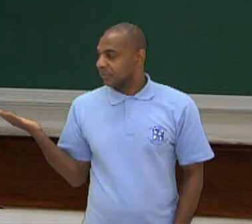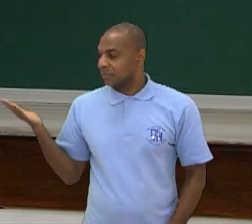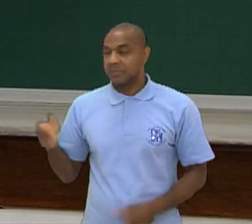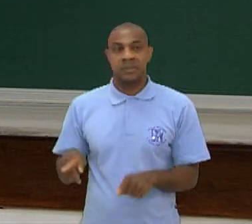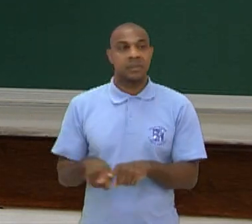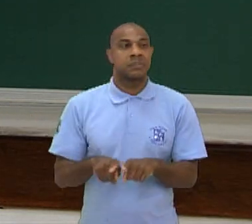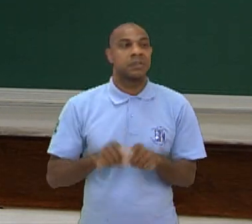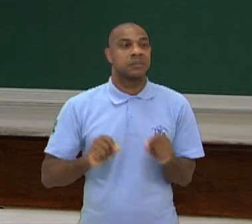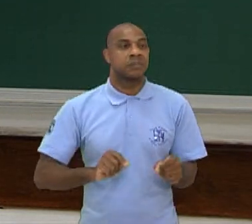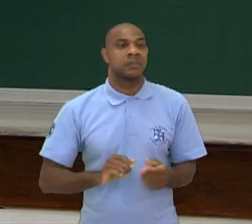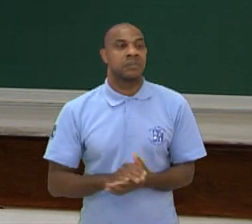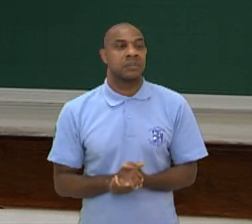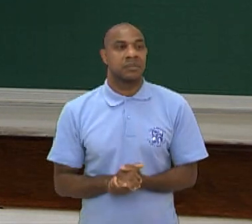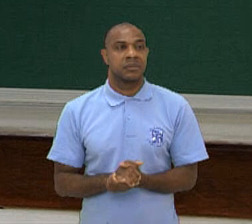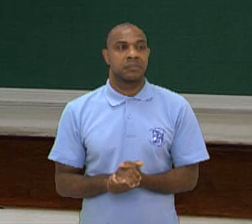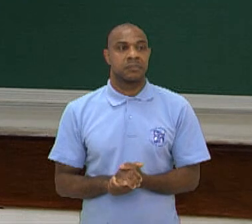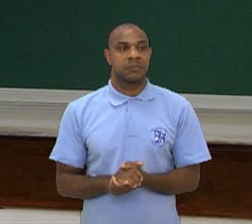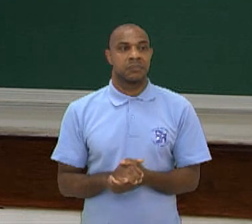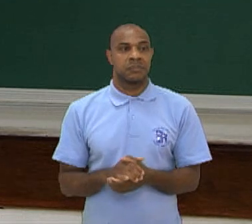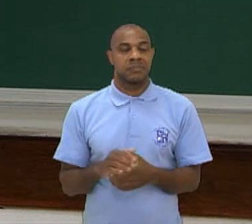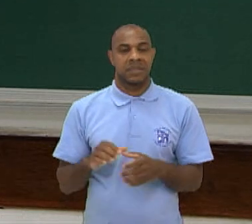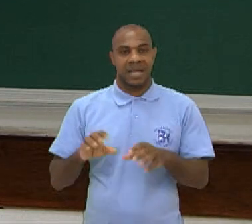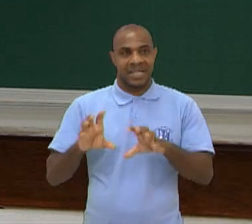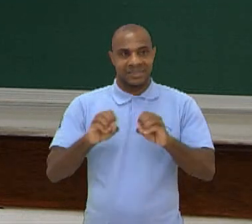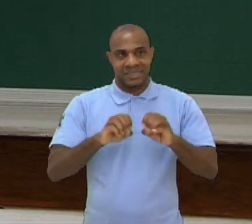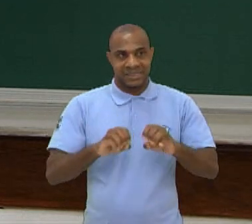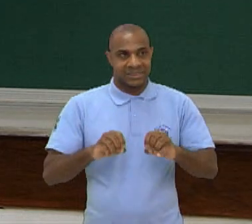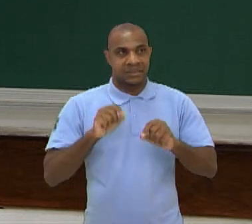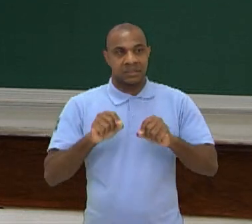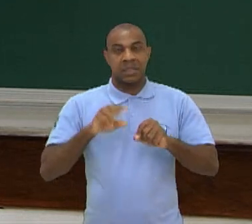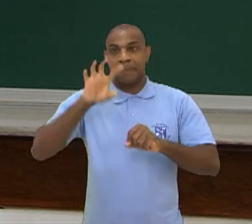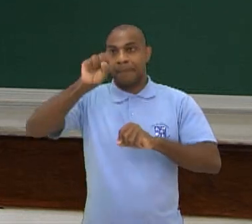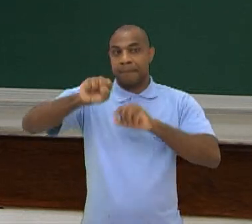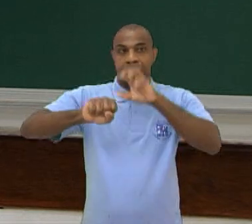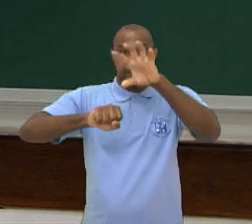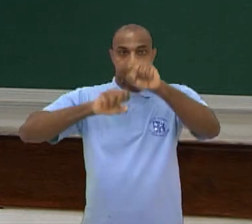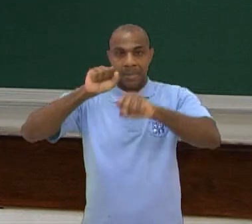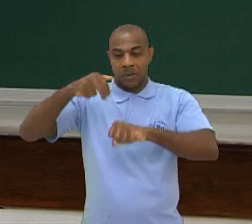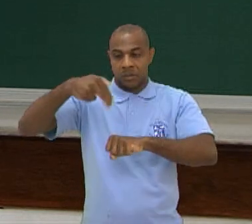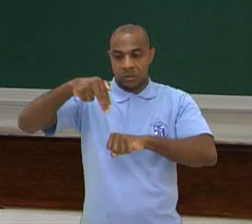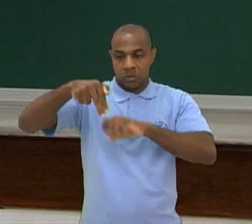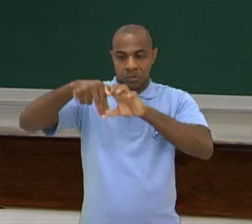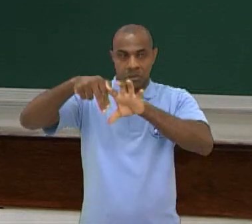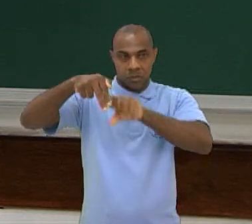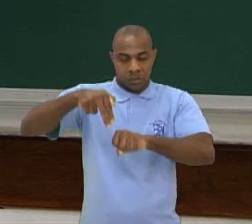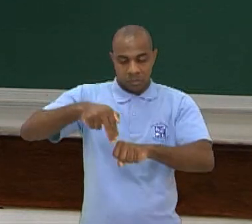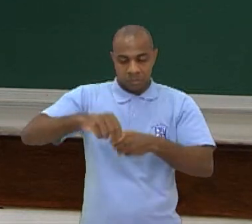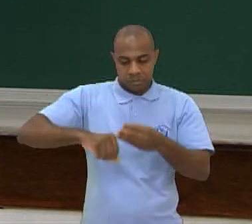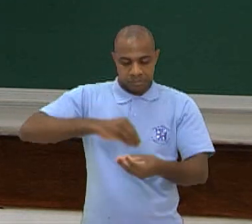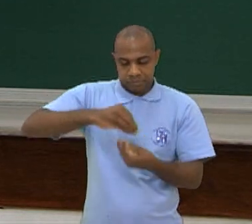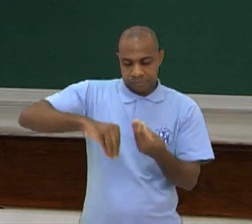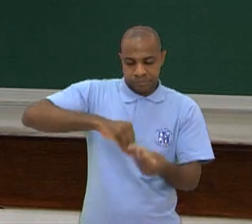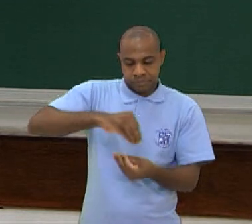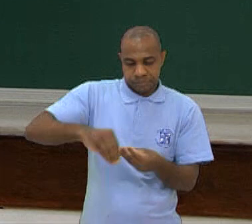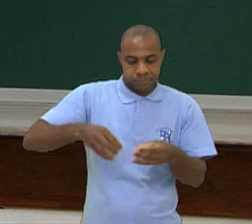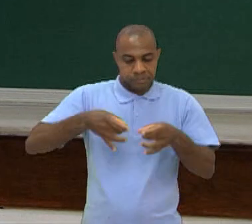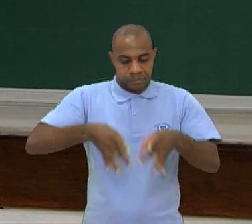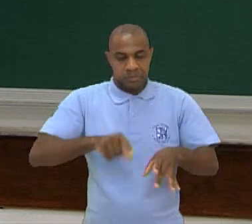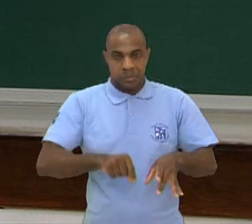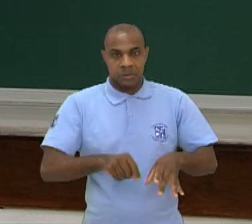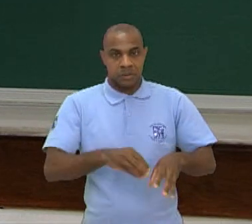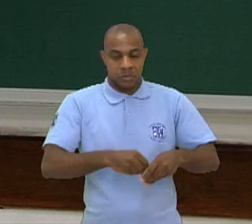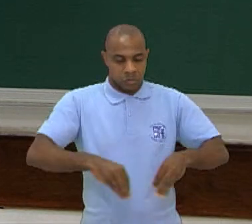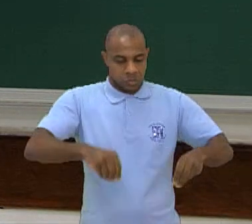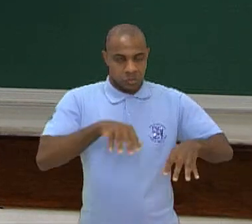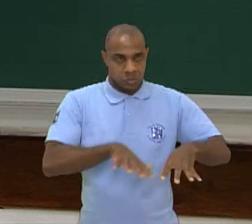de fixação, né? Confundir aqui, ó, aquelas bactérias que fixam, que pegam o nitrogênio e incorporam lá, que deixam no solo. Acaba que